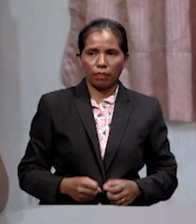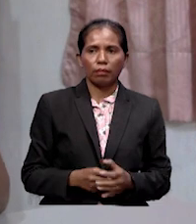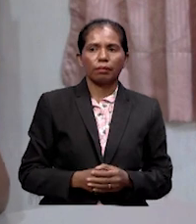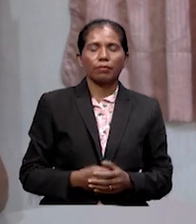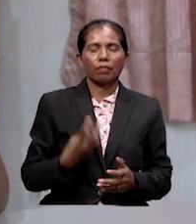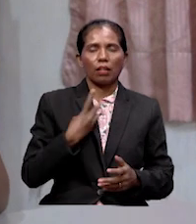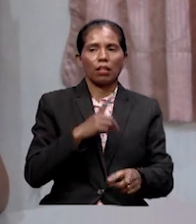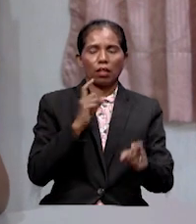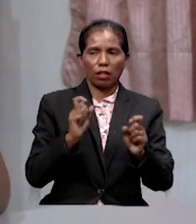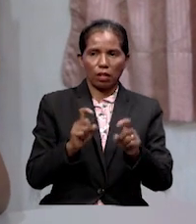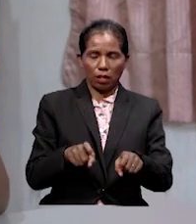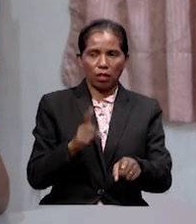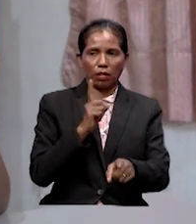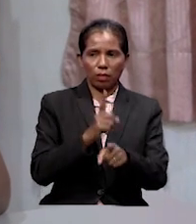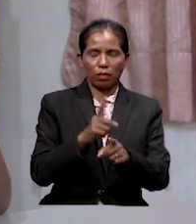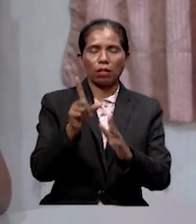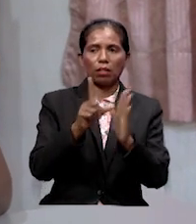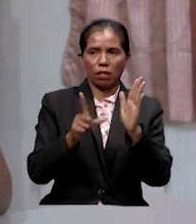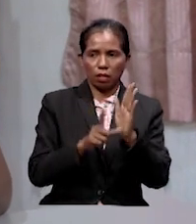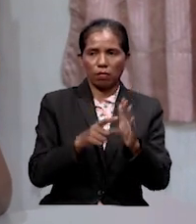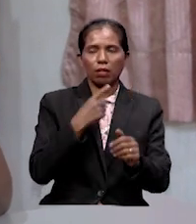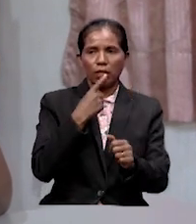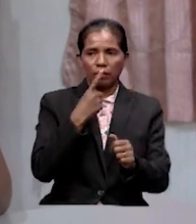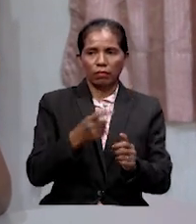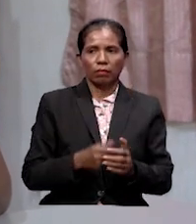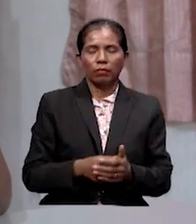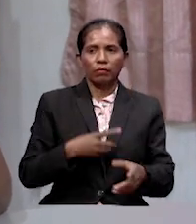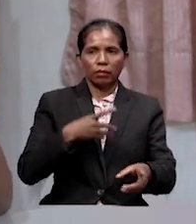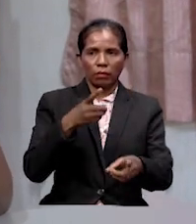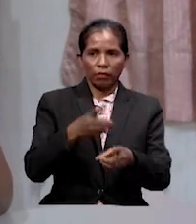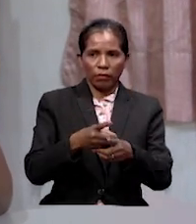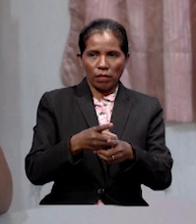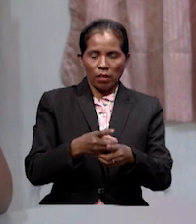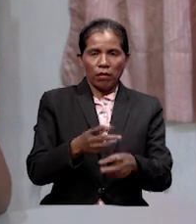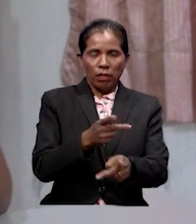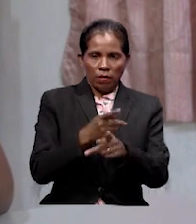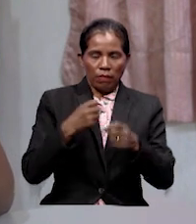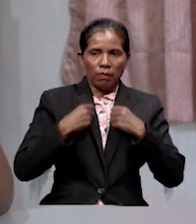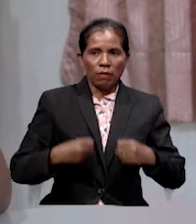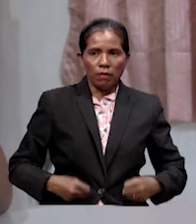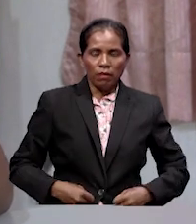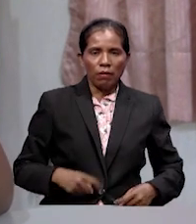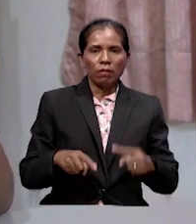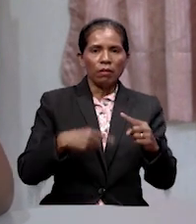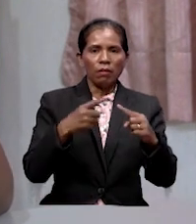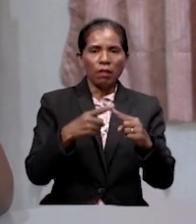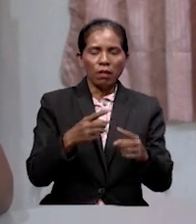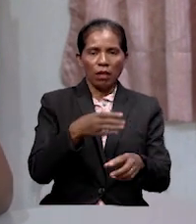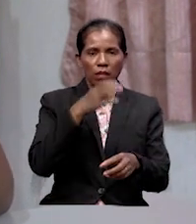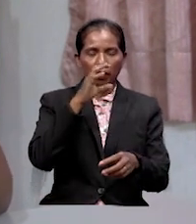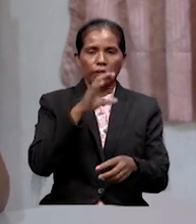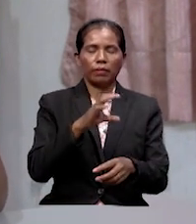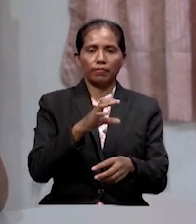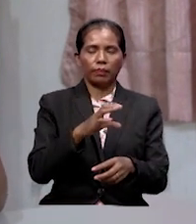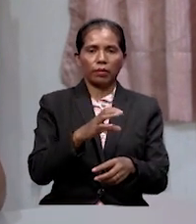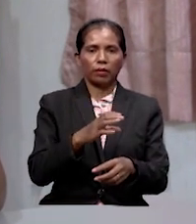ser claro também tem leimos de encata direitos consumidor ni proteza ni saúde ou ira ni consumo produto ruma mas